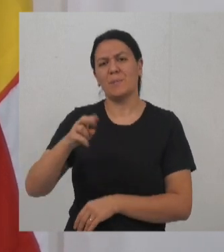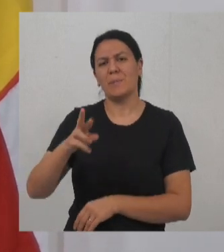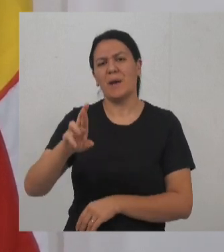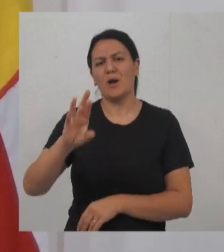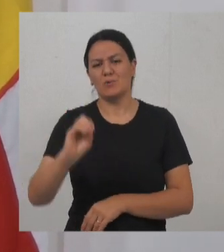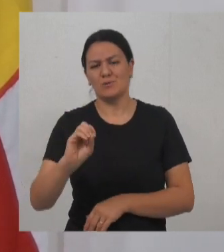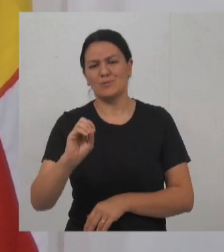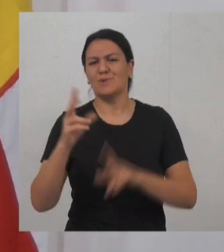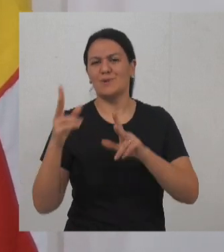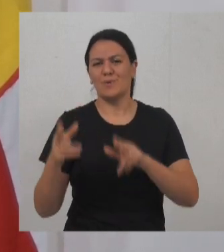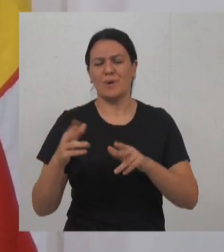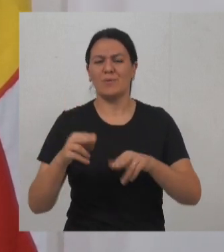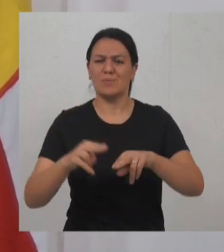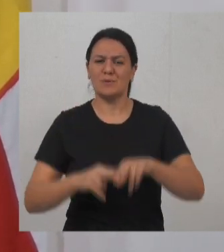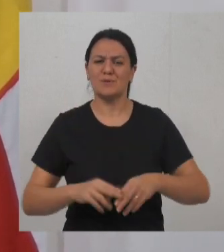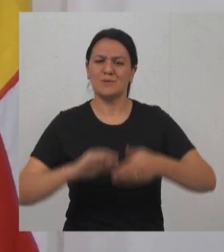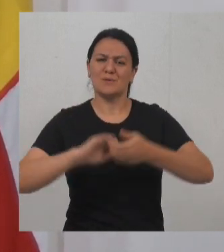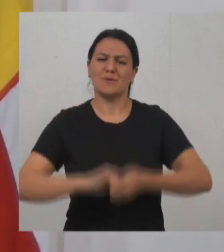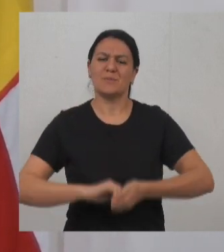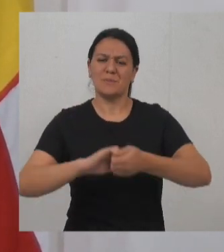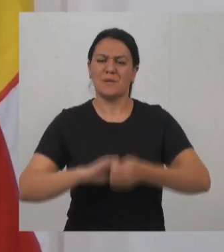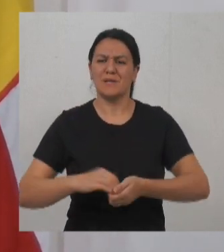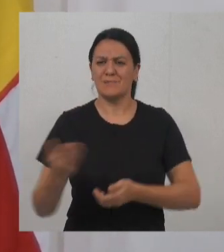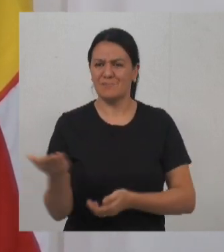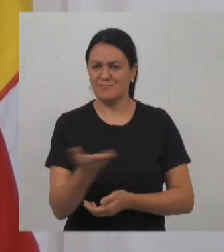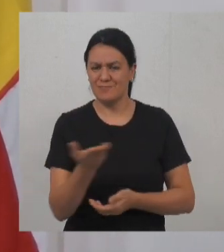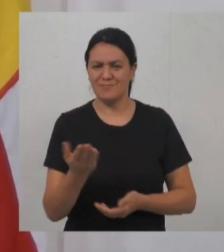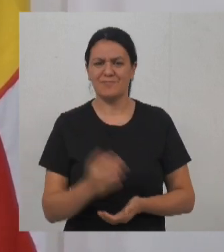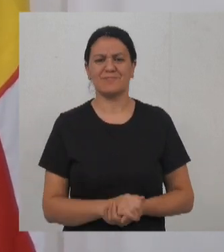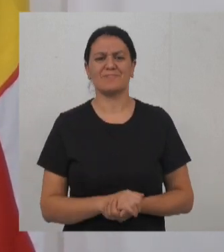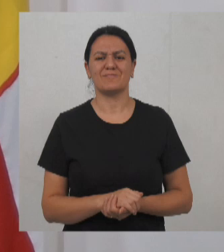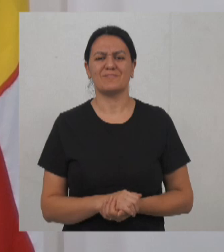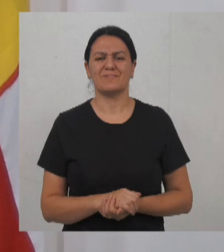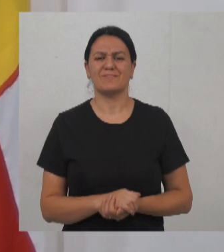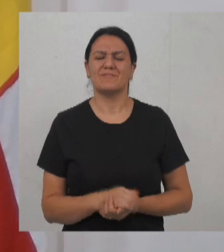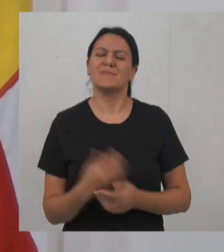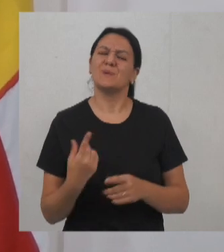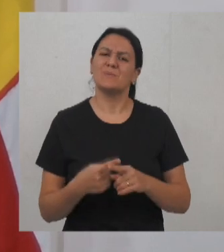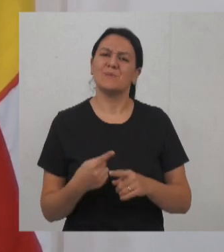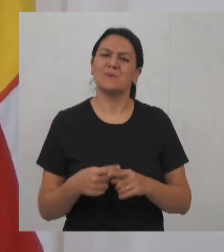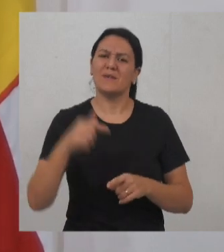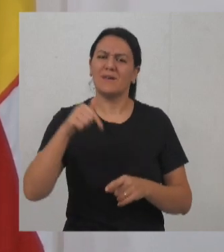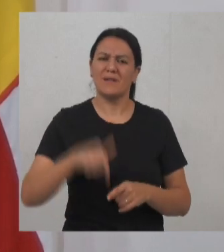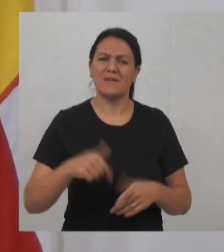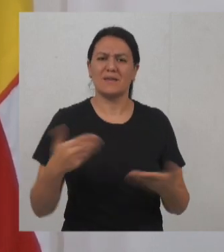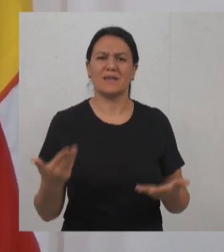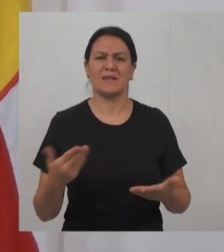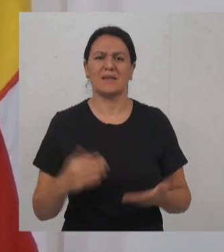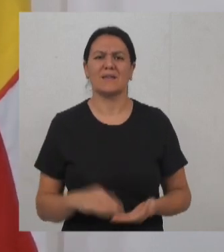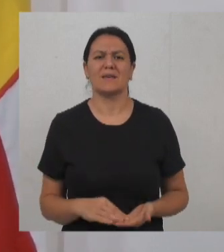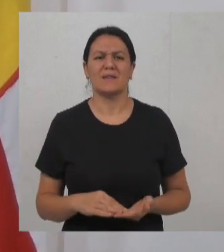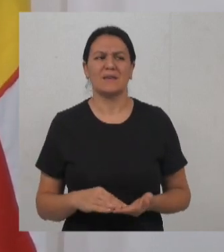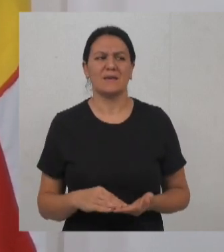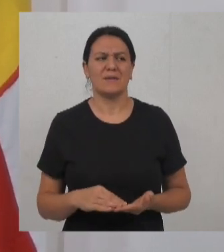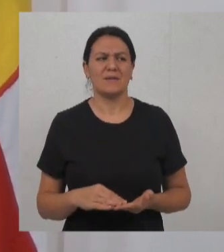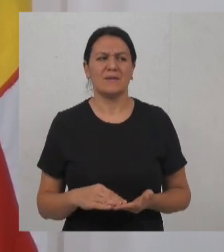queria cumprimentar os senhores pela tenacidade,